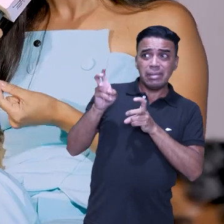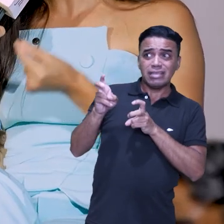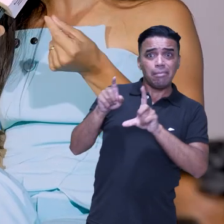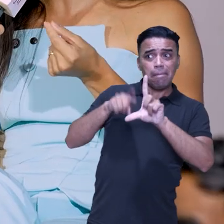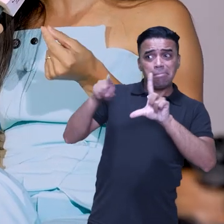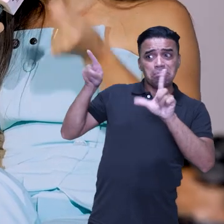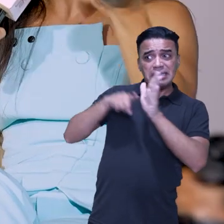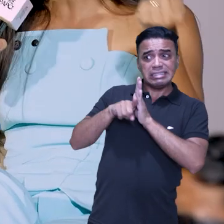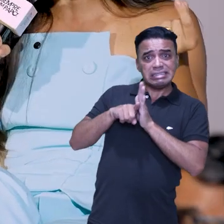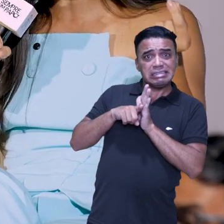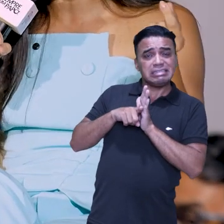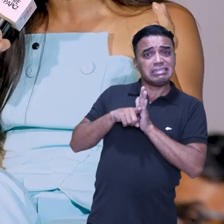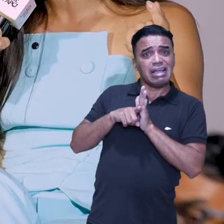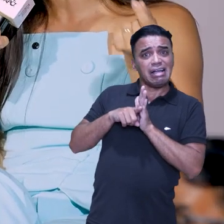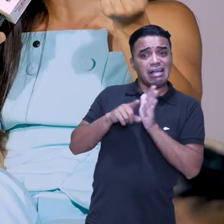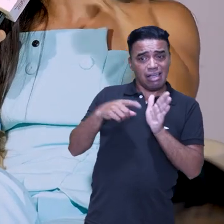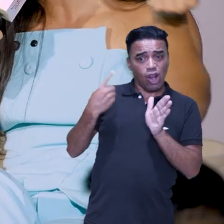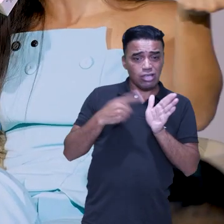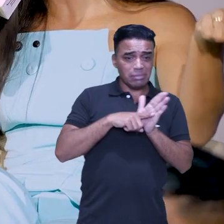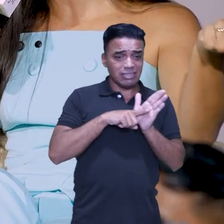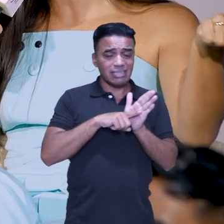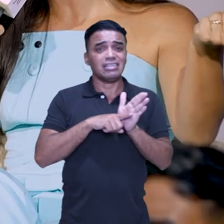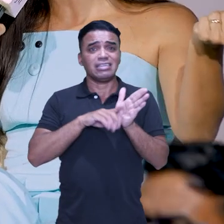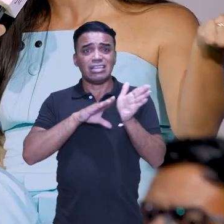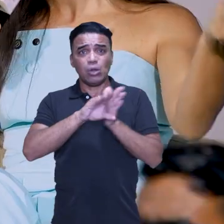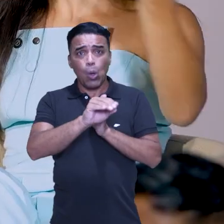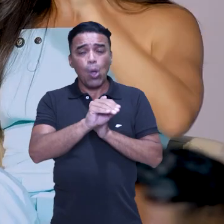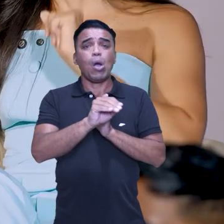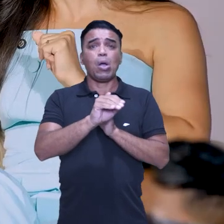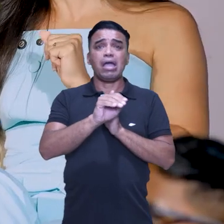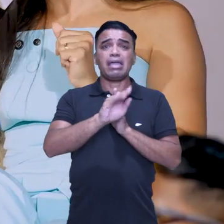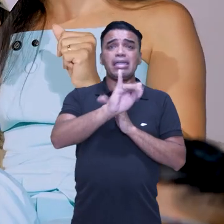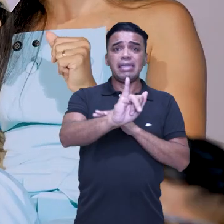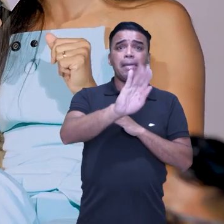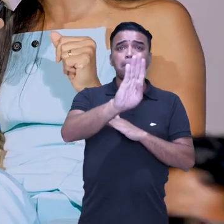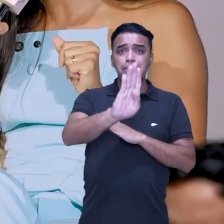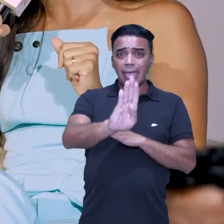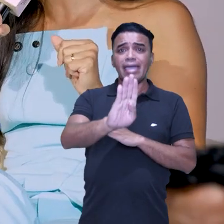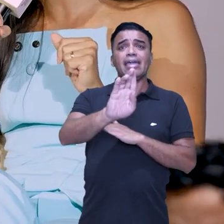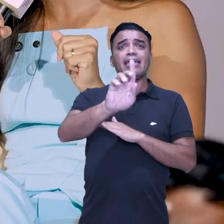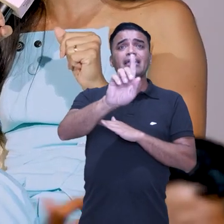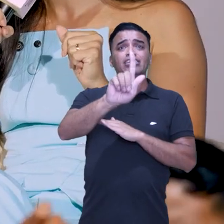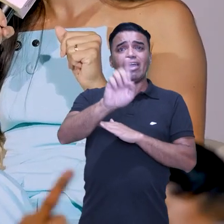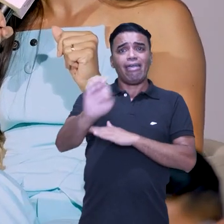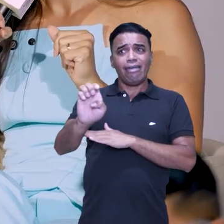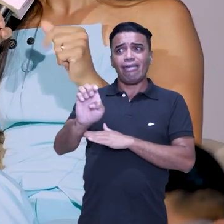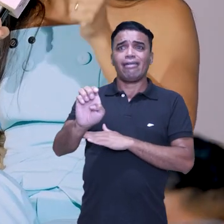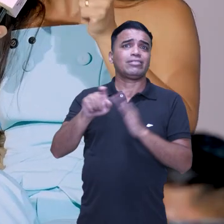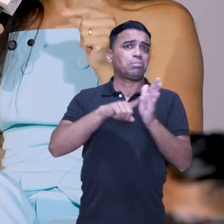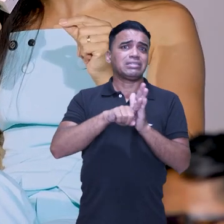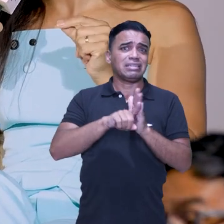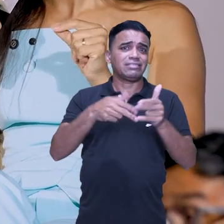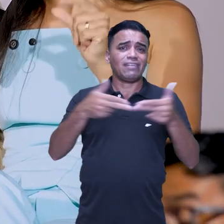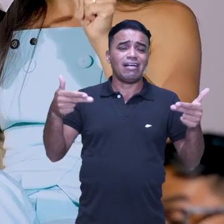índices, quando a gente pesquisa no site do IBGE ou na Pesquisa Nacional por Amostra de Domicílios,